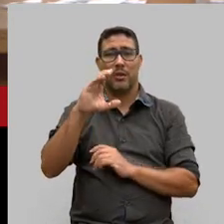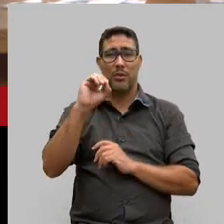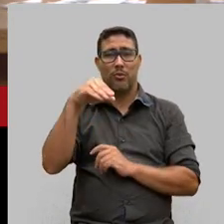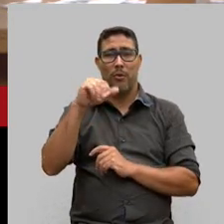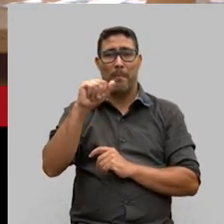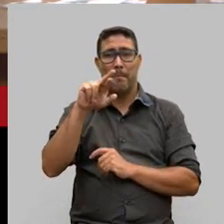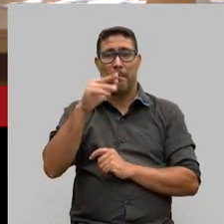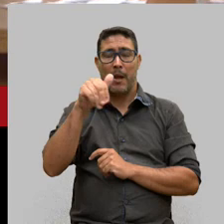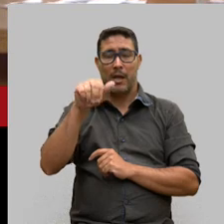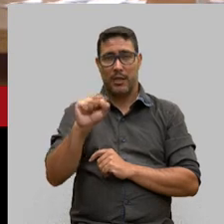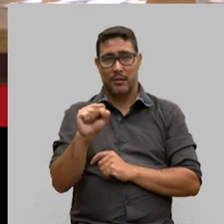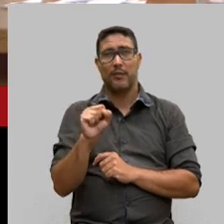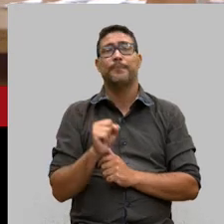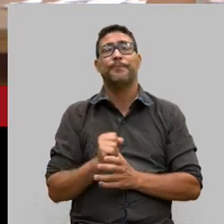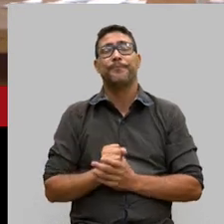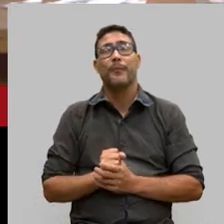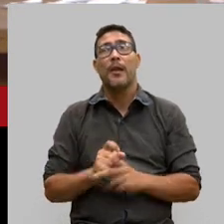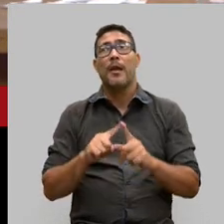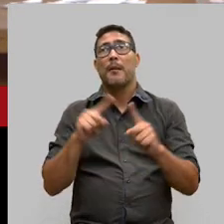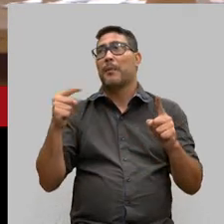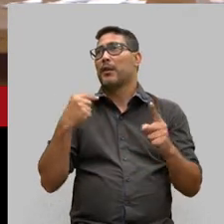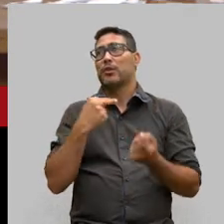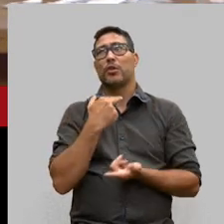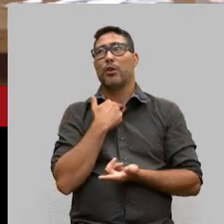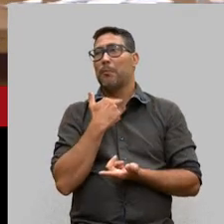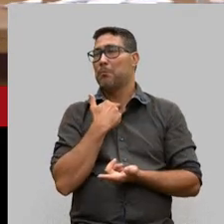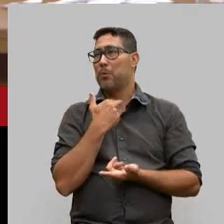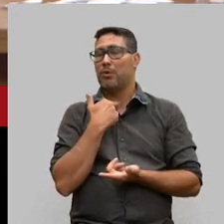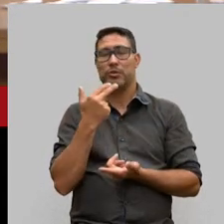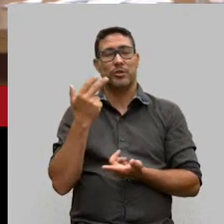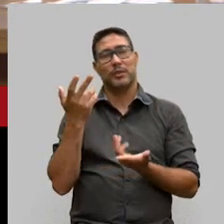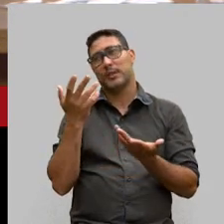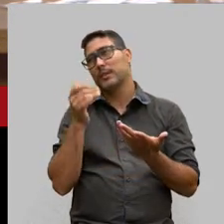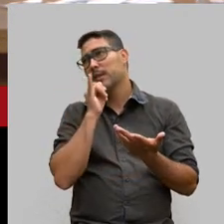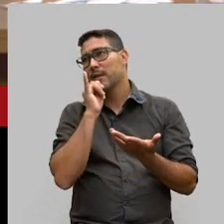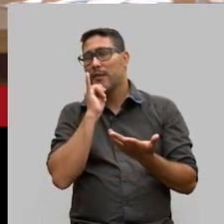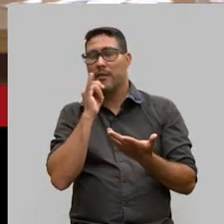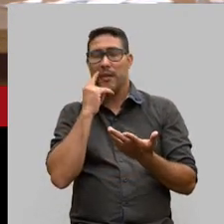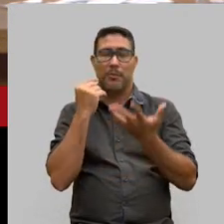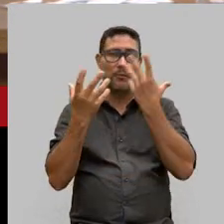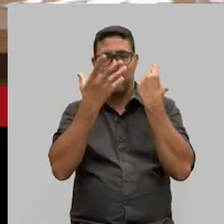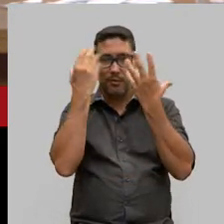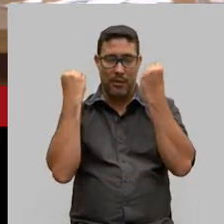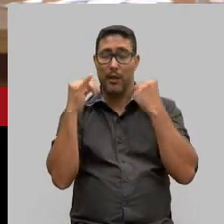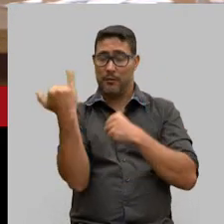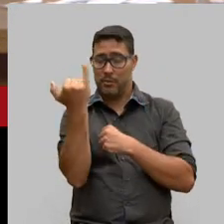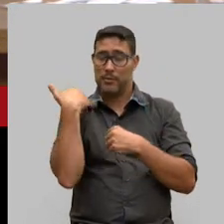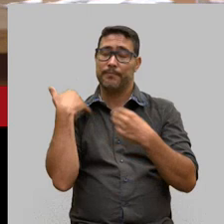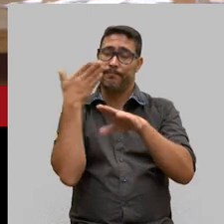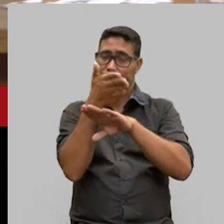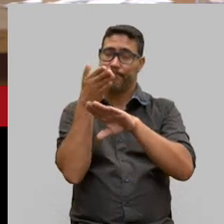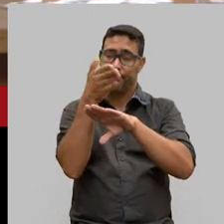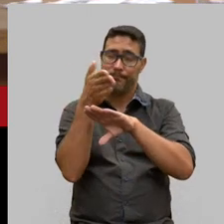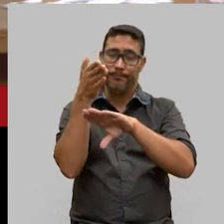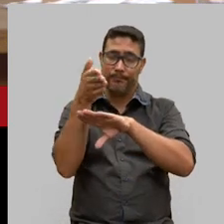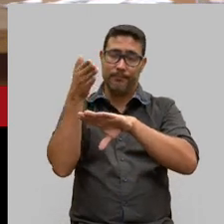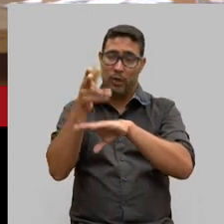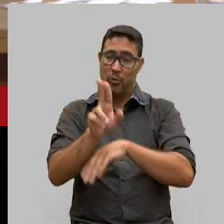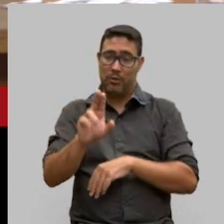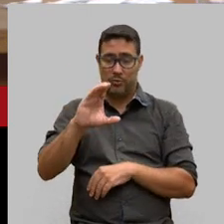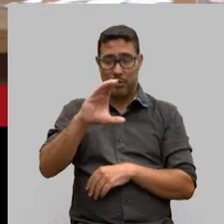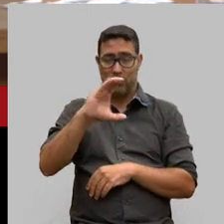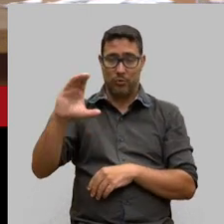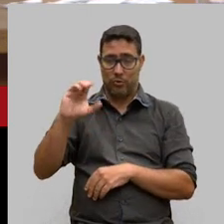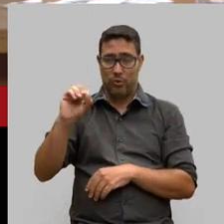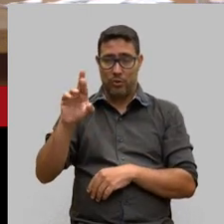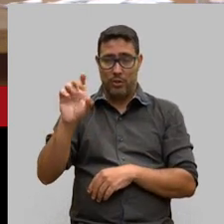estar eh ausente na forma de atuar e é uma forma da gente atuar institucionalmente é através das coordenadorias e